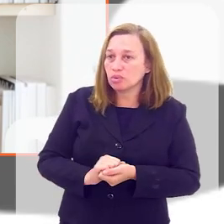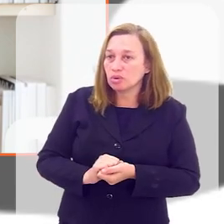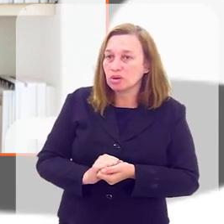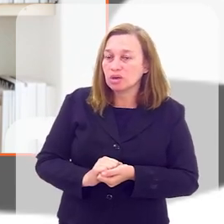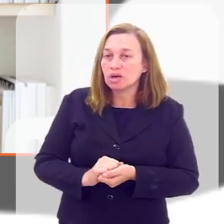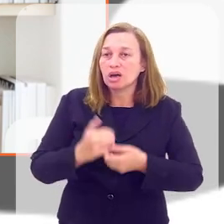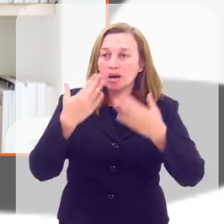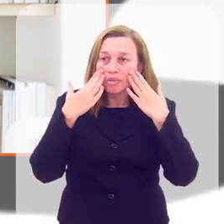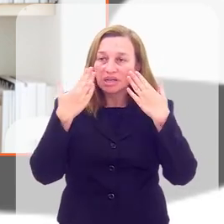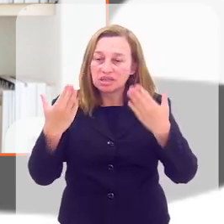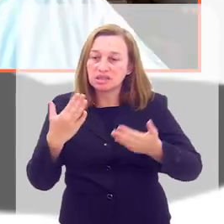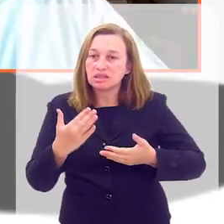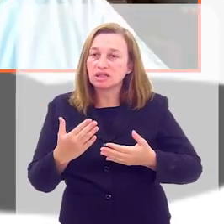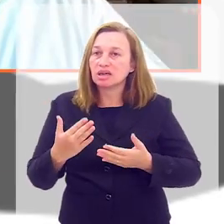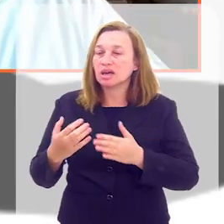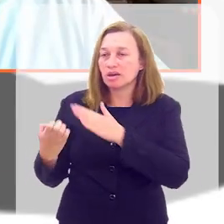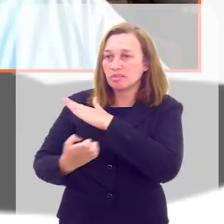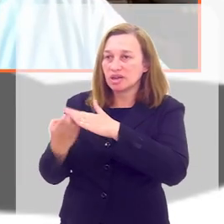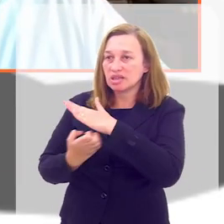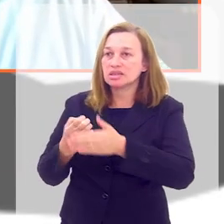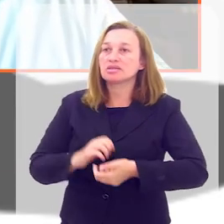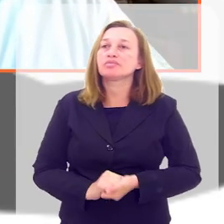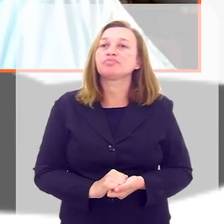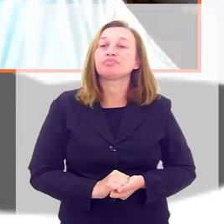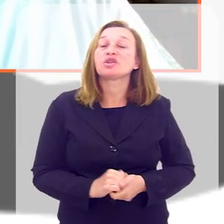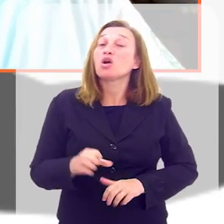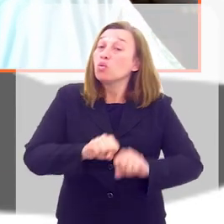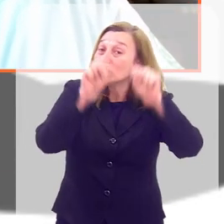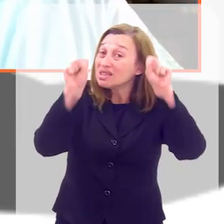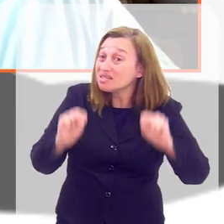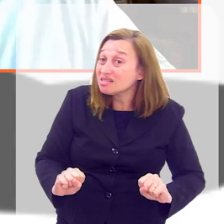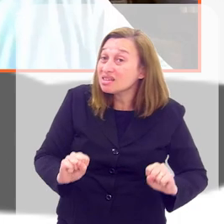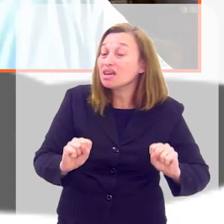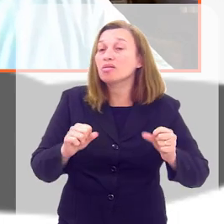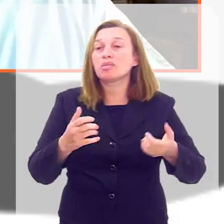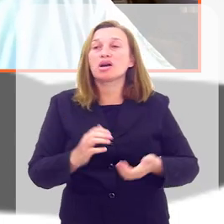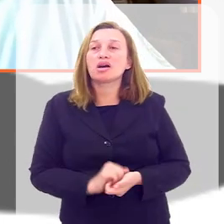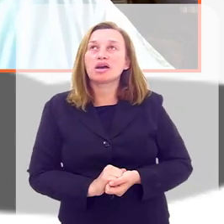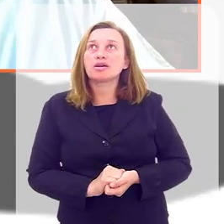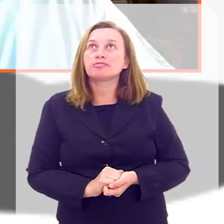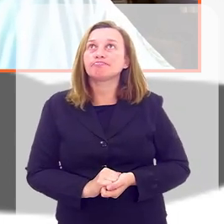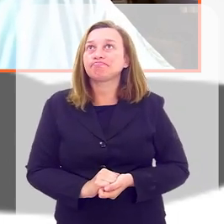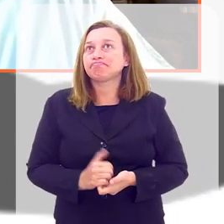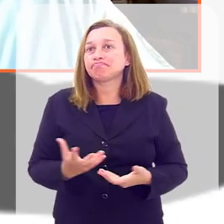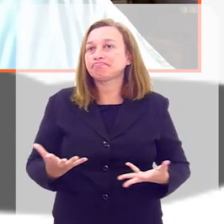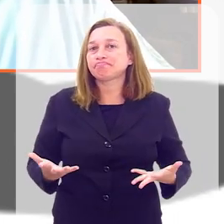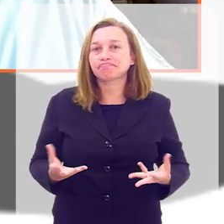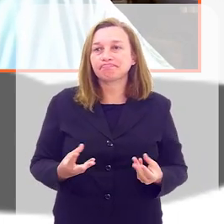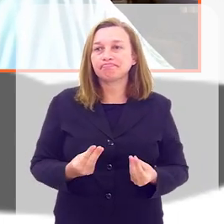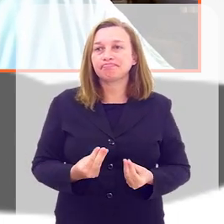que é quick House apresente no sistema ele é muito